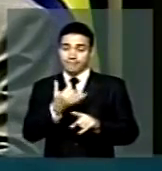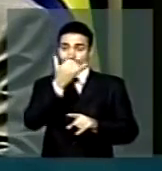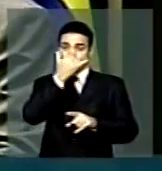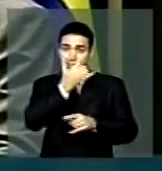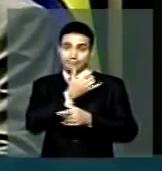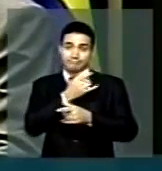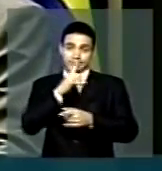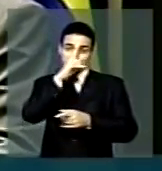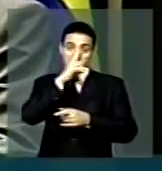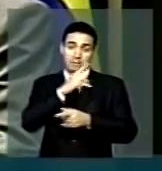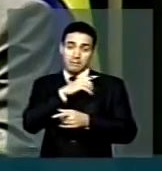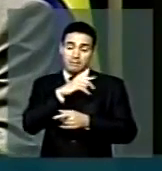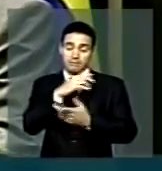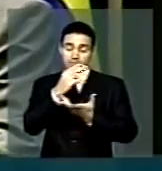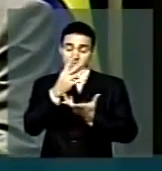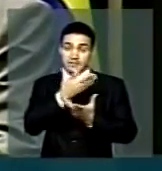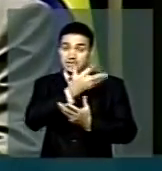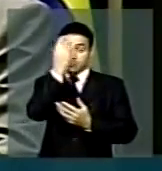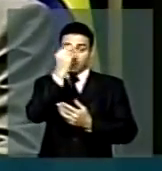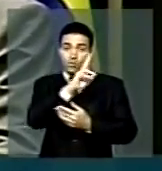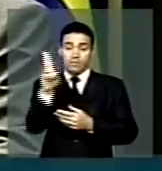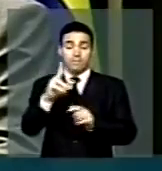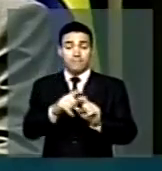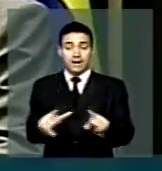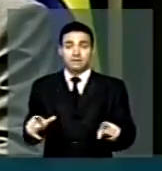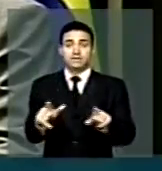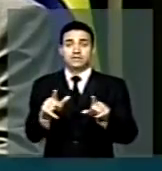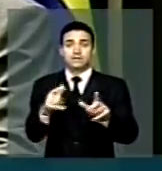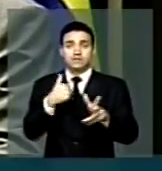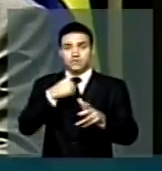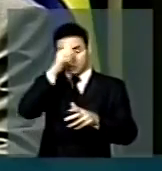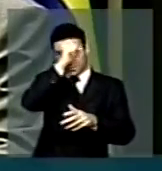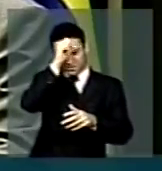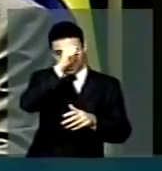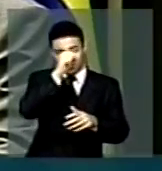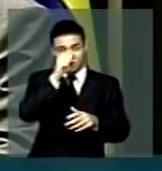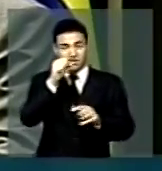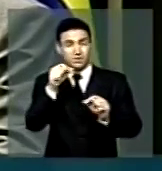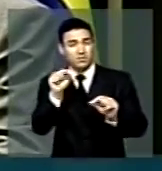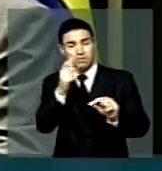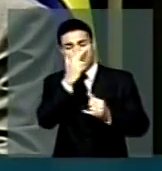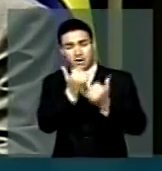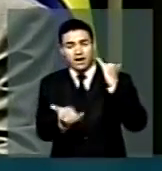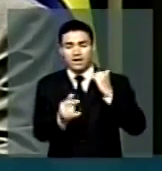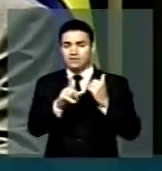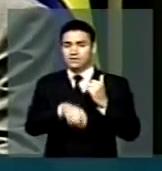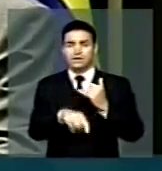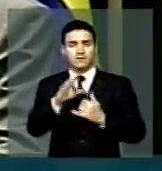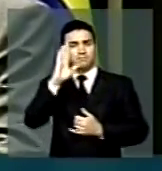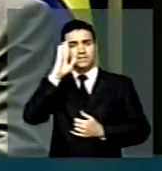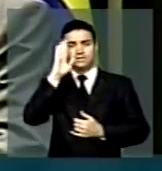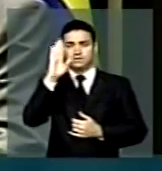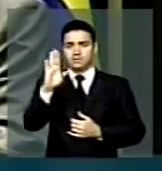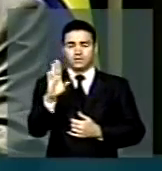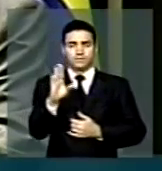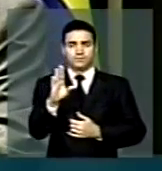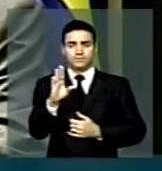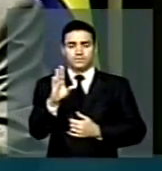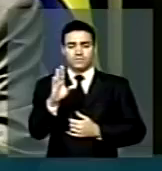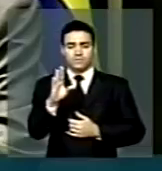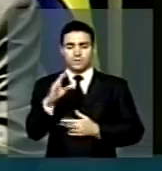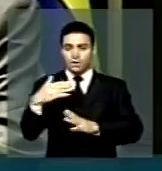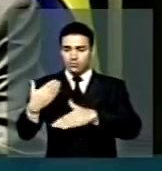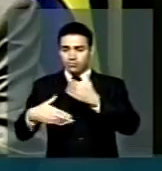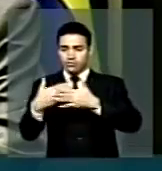não pecar por omissão, mas que aprendi aquilo que me parece essencial, que não se constrói nada